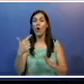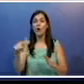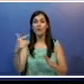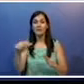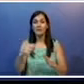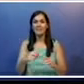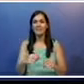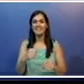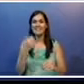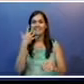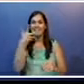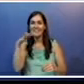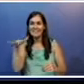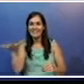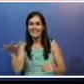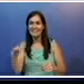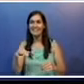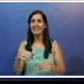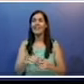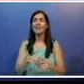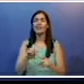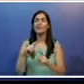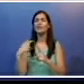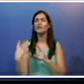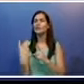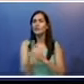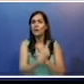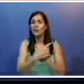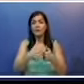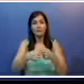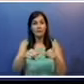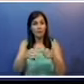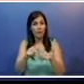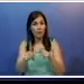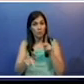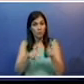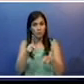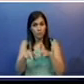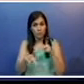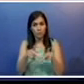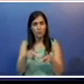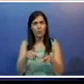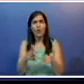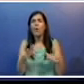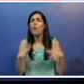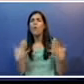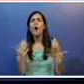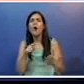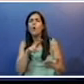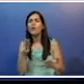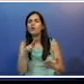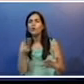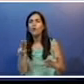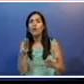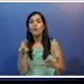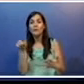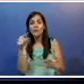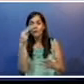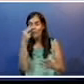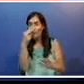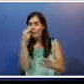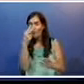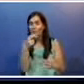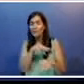criança. E em torno dela indagará o povo: como é teu nome, meninazinha de olhos